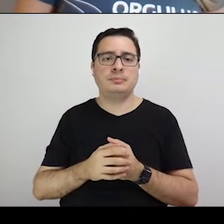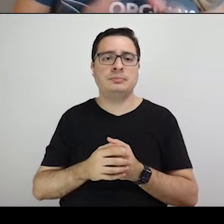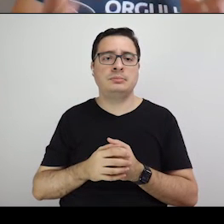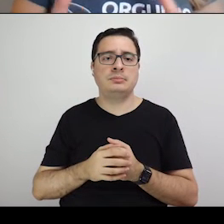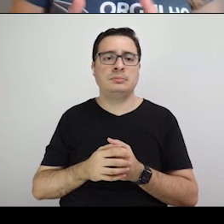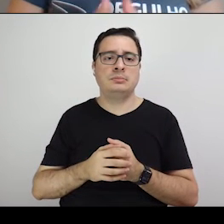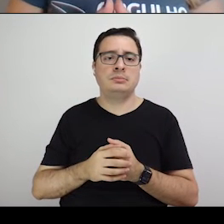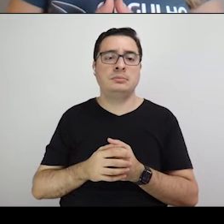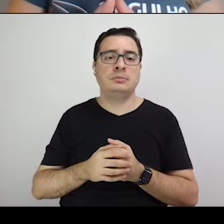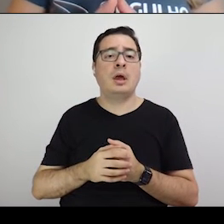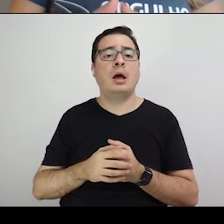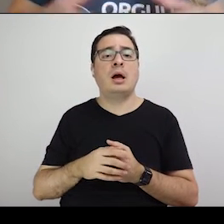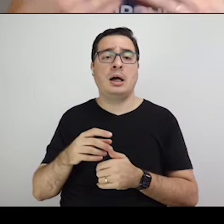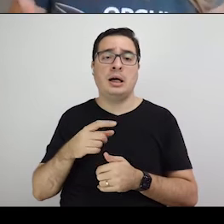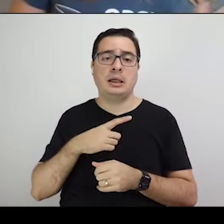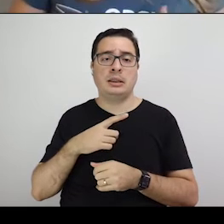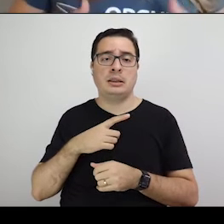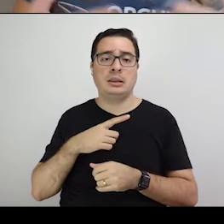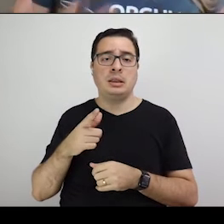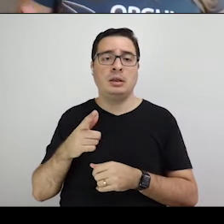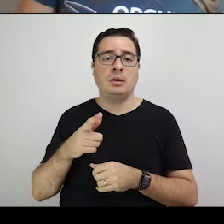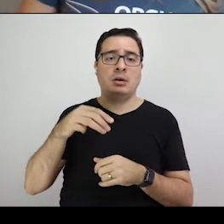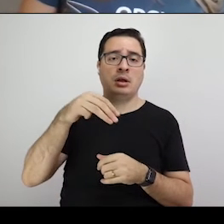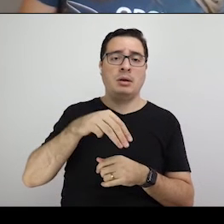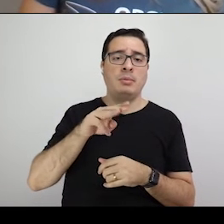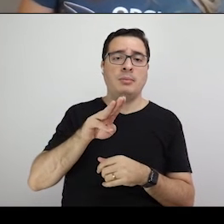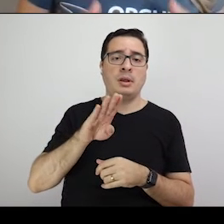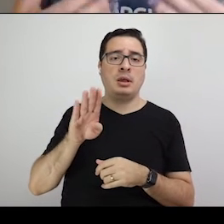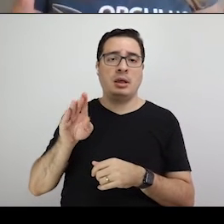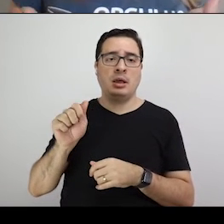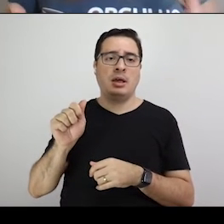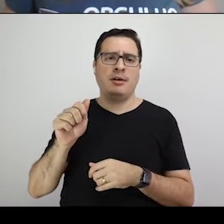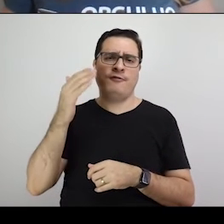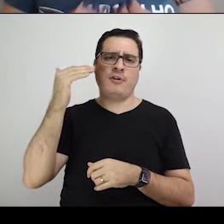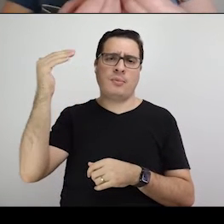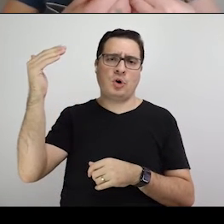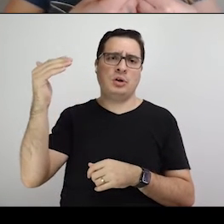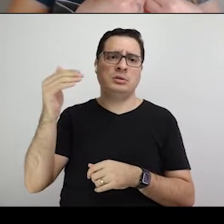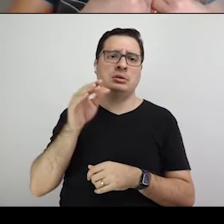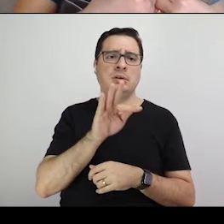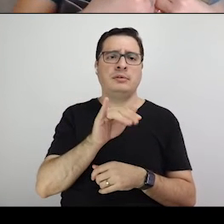E aqui, um MBA muito famoso, né, FIAP, então,